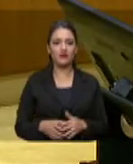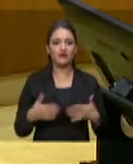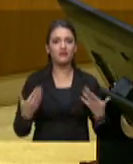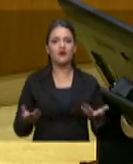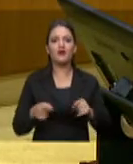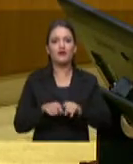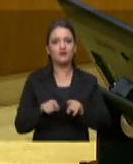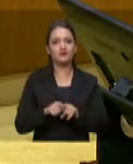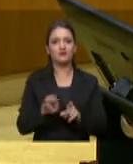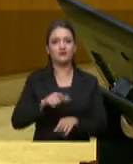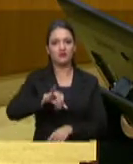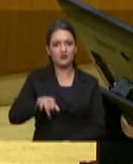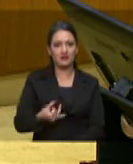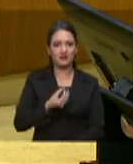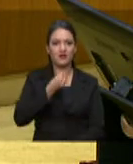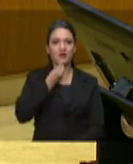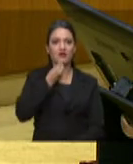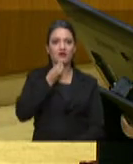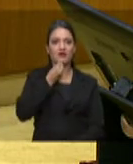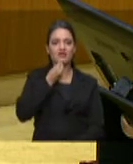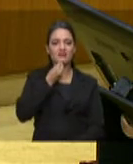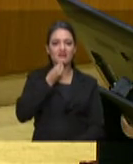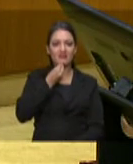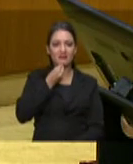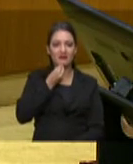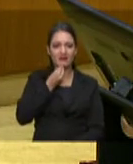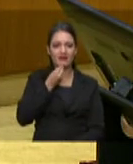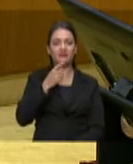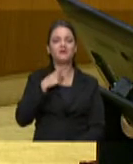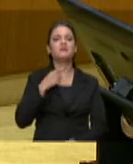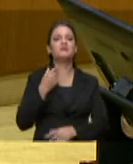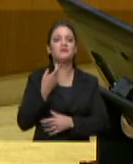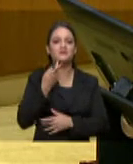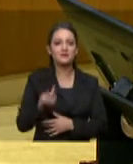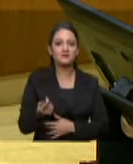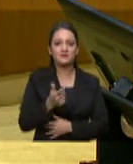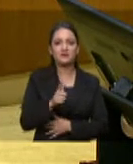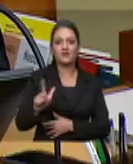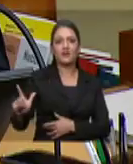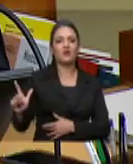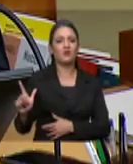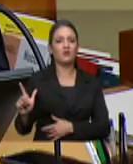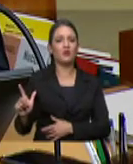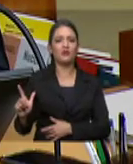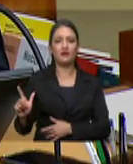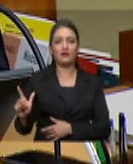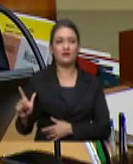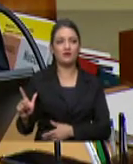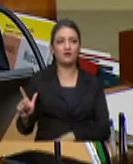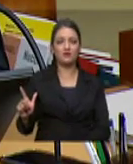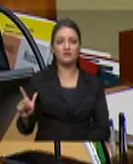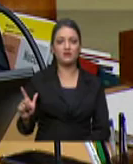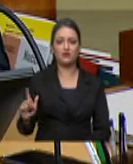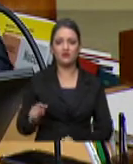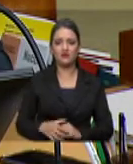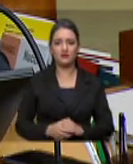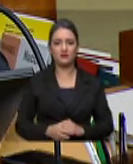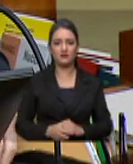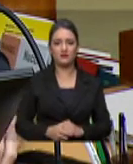oportunidade prévia de manifestar-se sobre esses outros atos questionados.